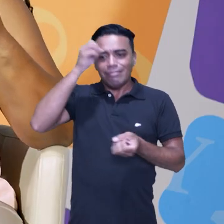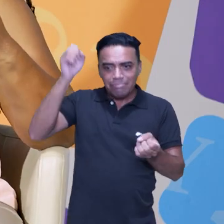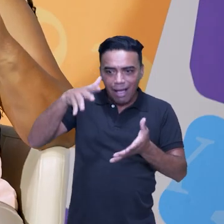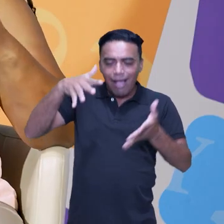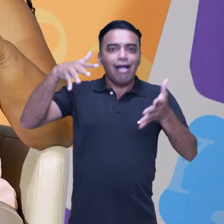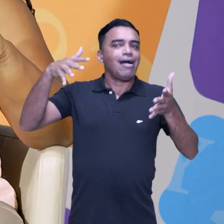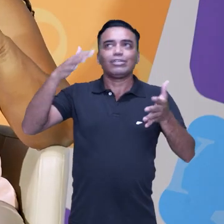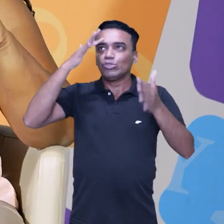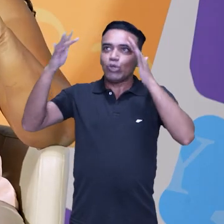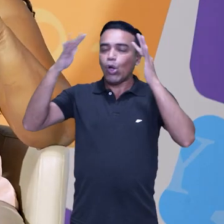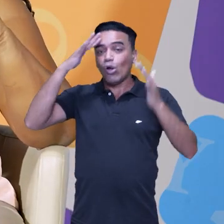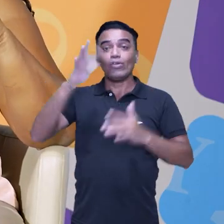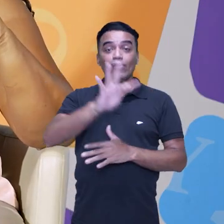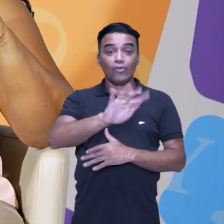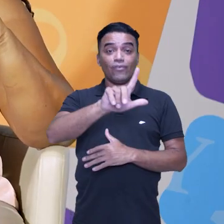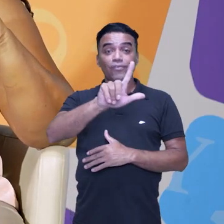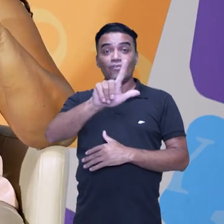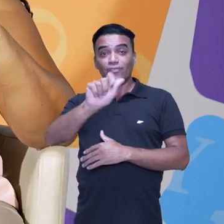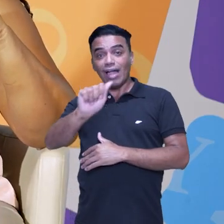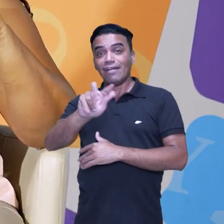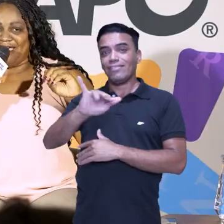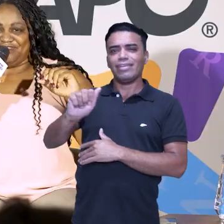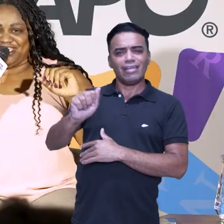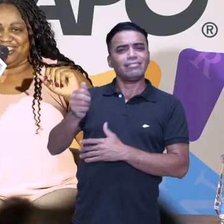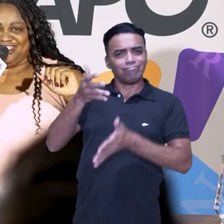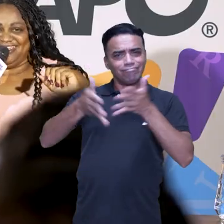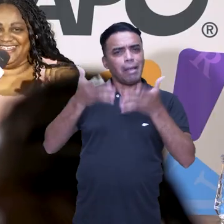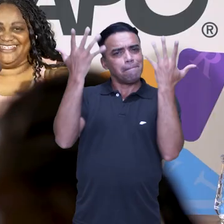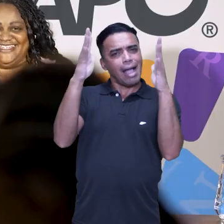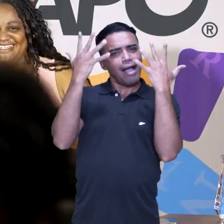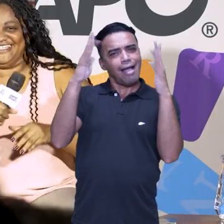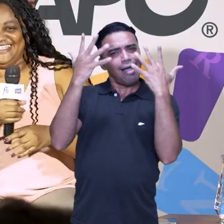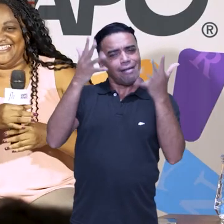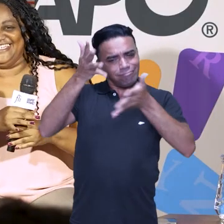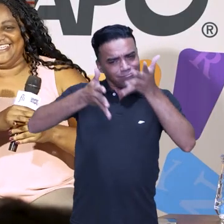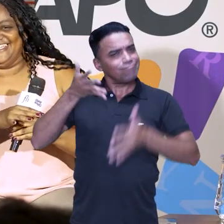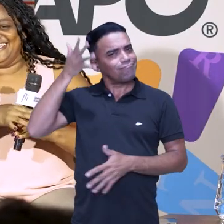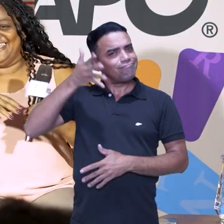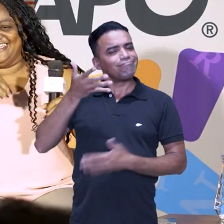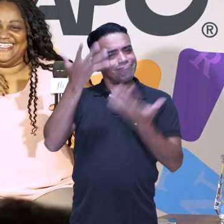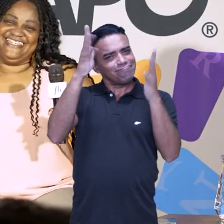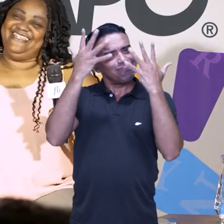eu queria, Flávia, que você viesse aqui falar um pouquinho disso. Palmas para a Flávia, gente.